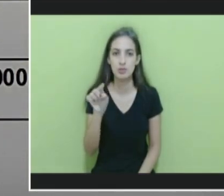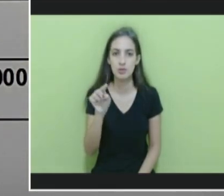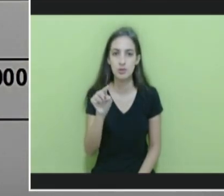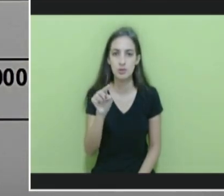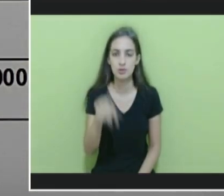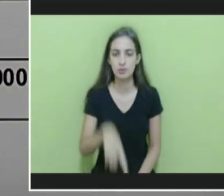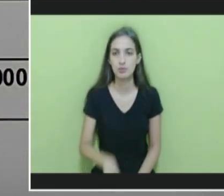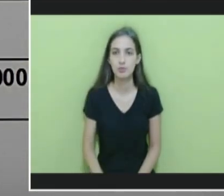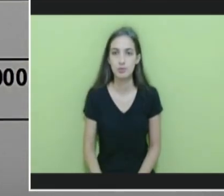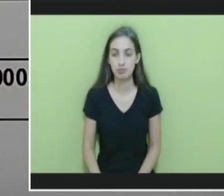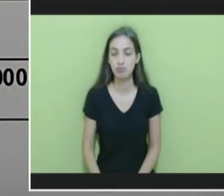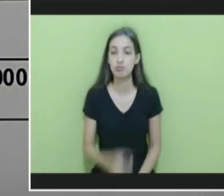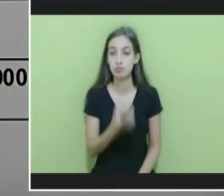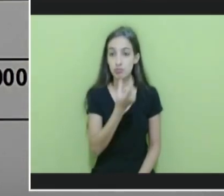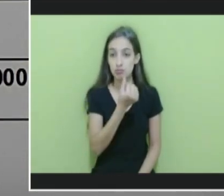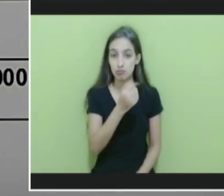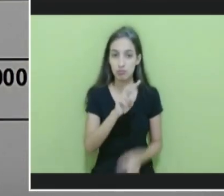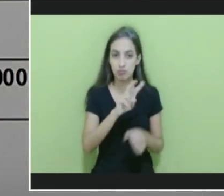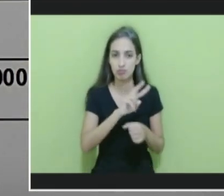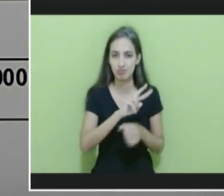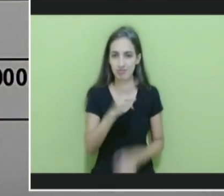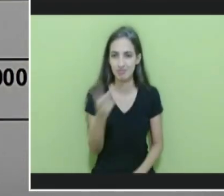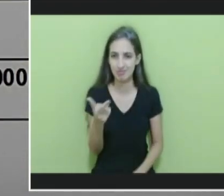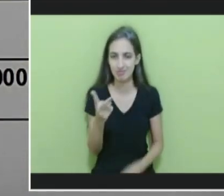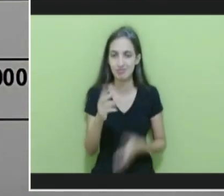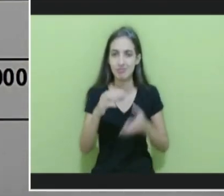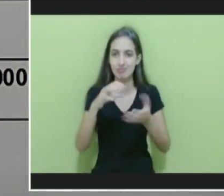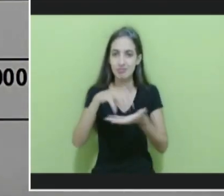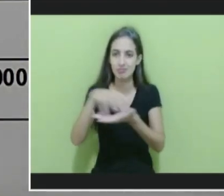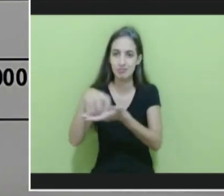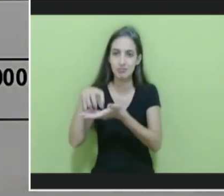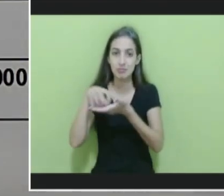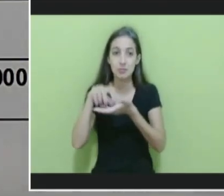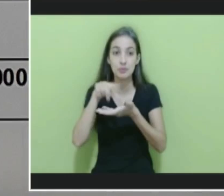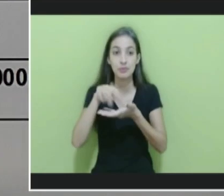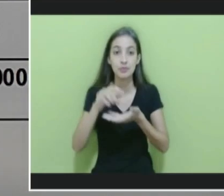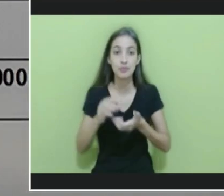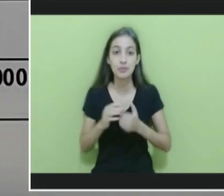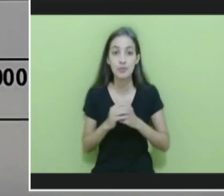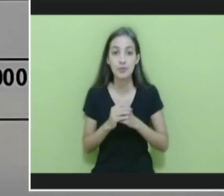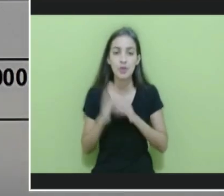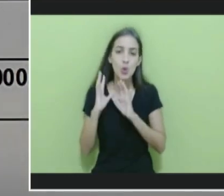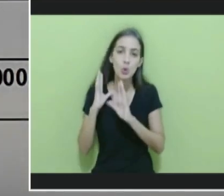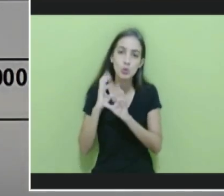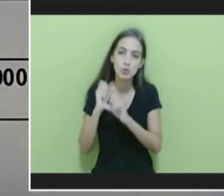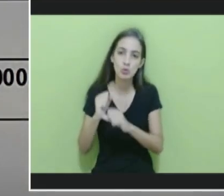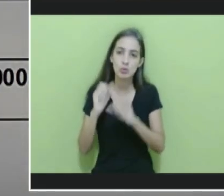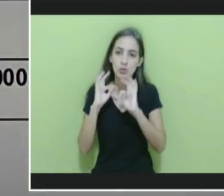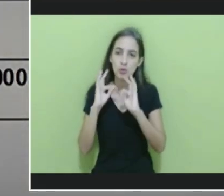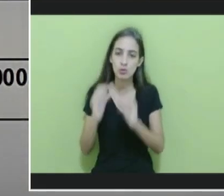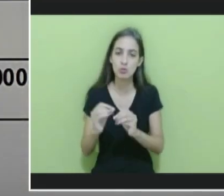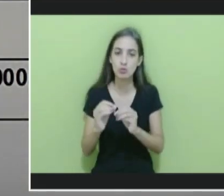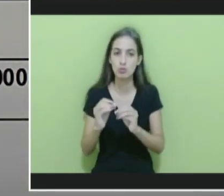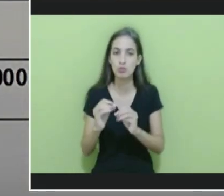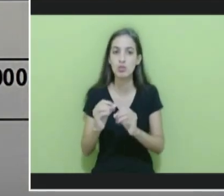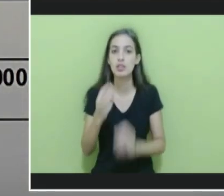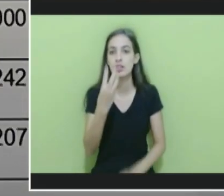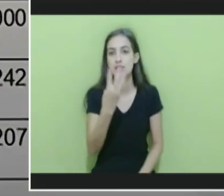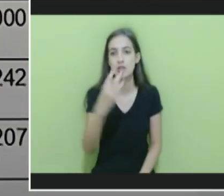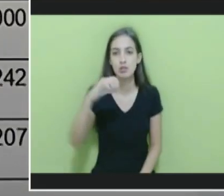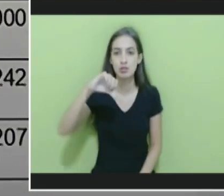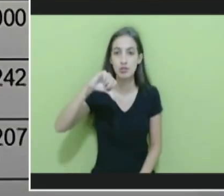transferências para as entidades. Total das receitas, totalizando o orçamento, 395